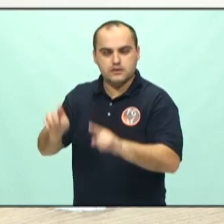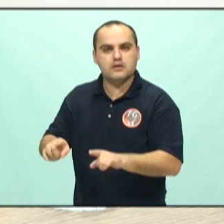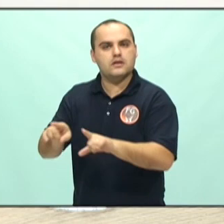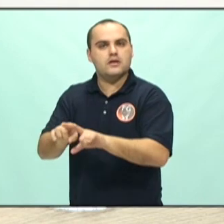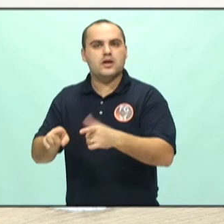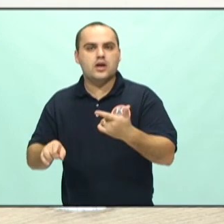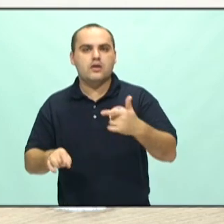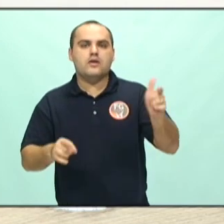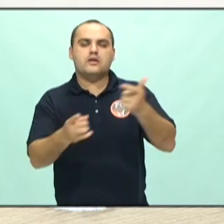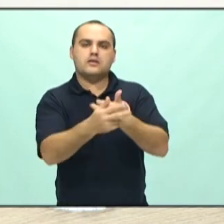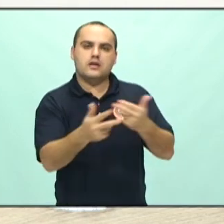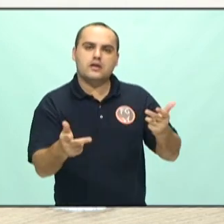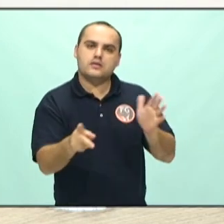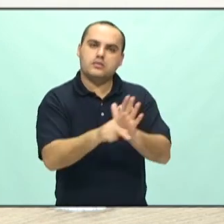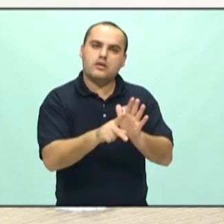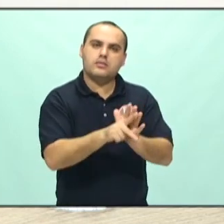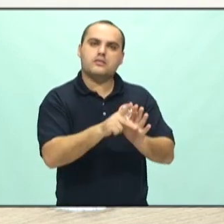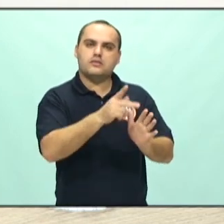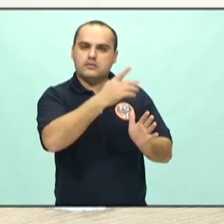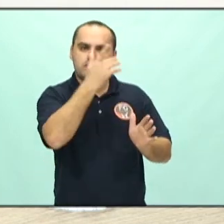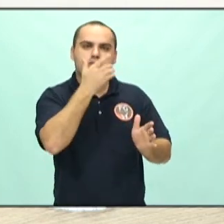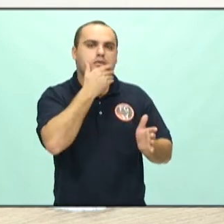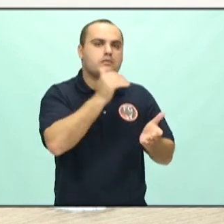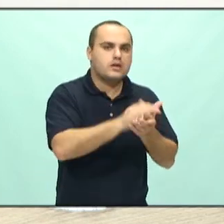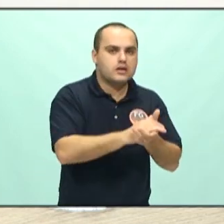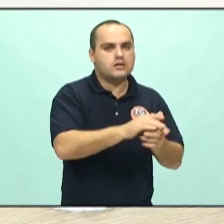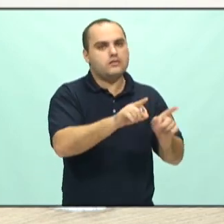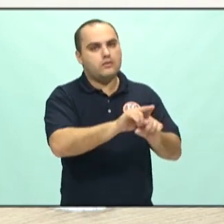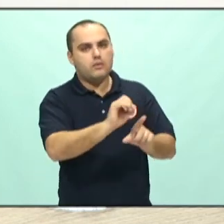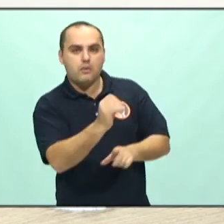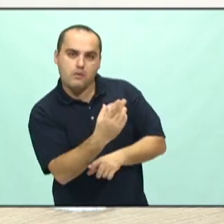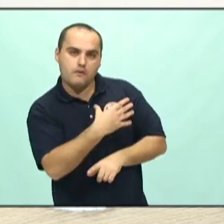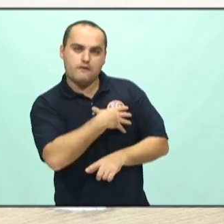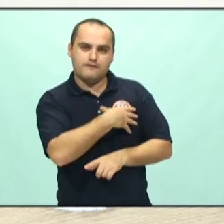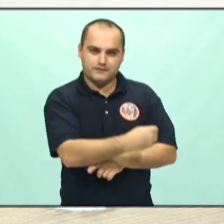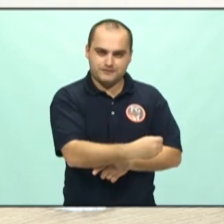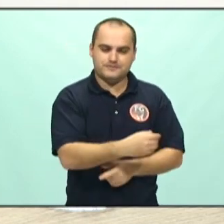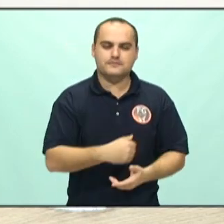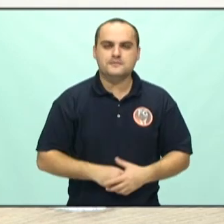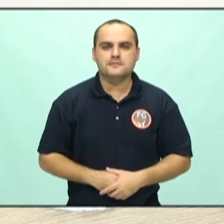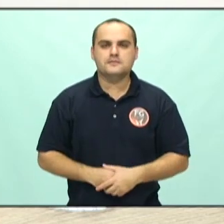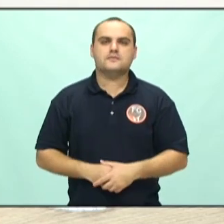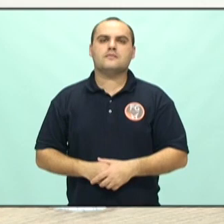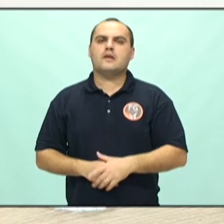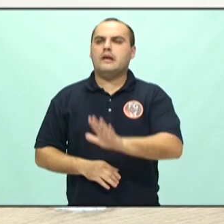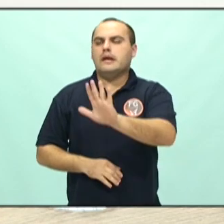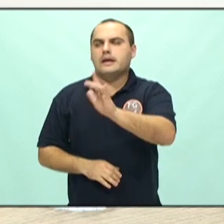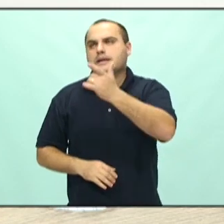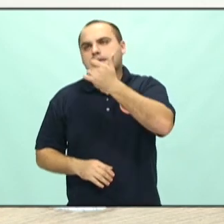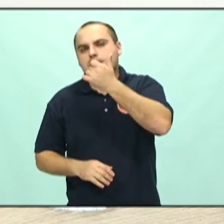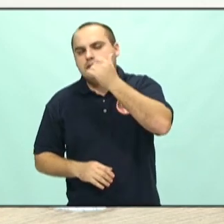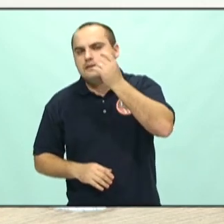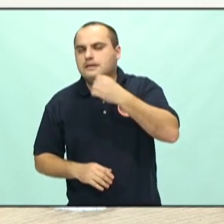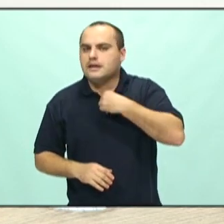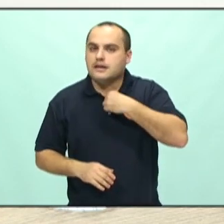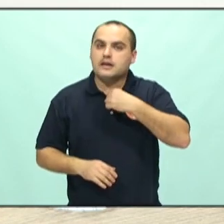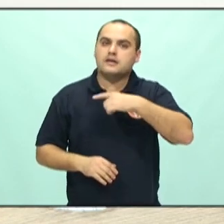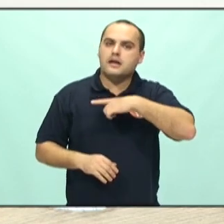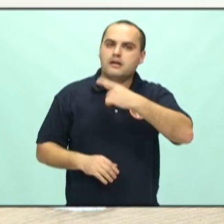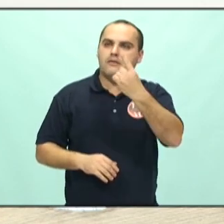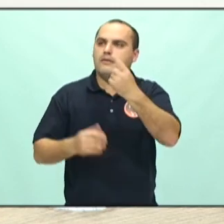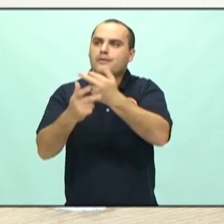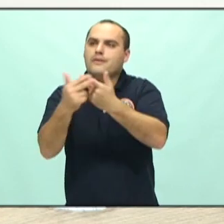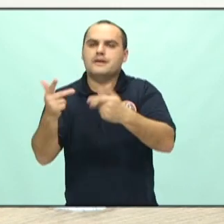casos, para os dependentes, né, o cônjuge e os filhos. Então, para que a gente possa também trazer um a mais para o